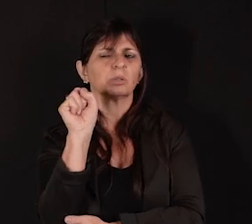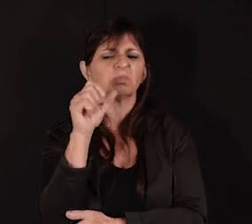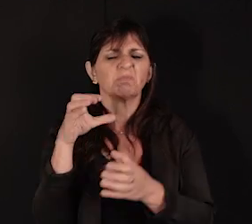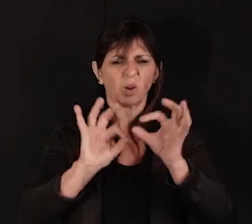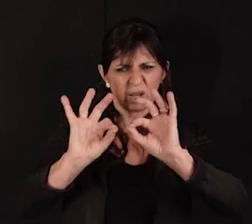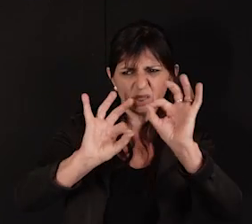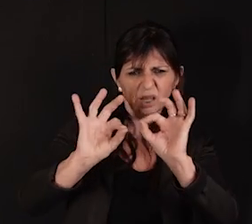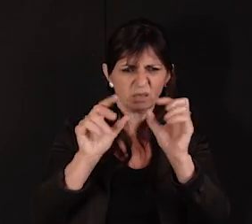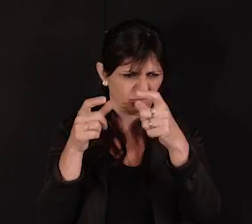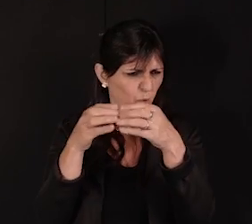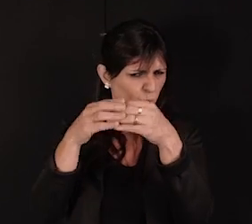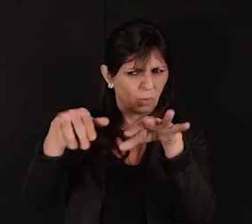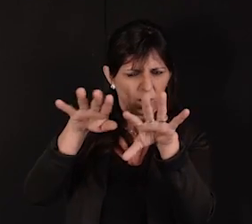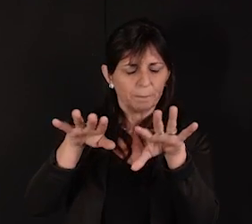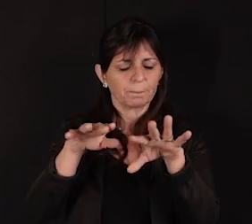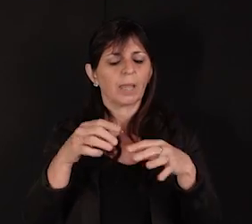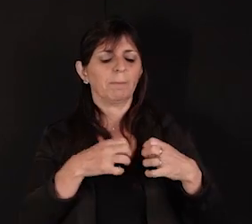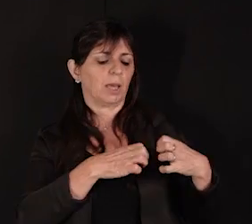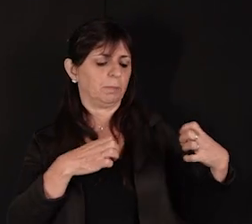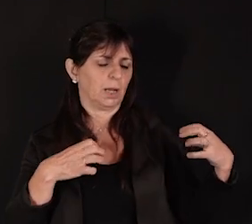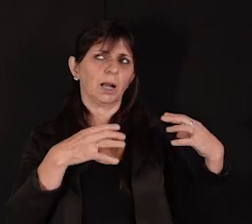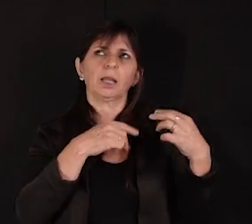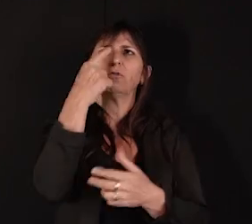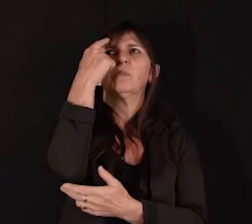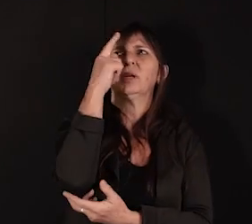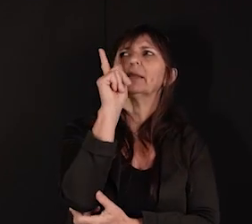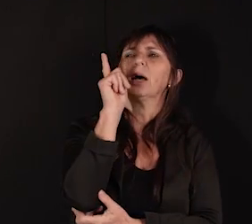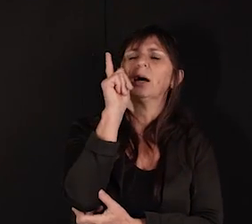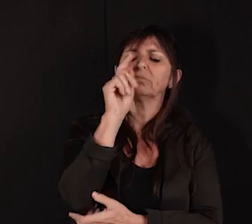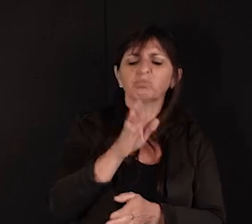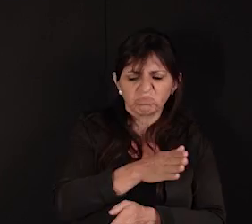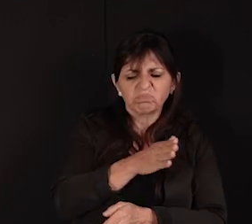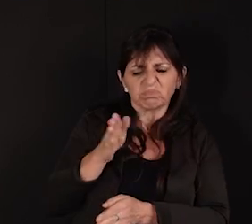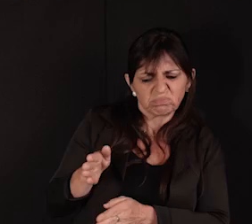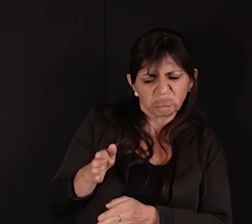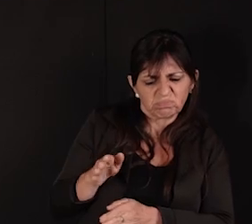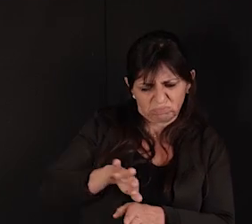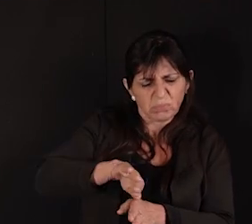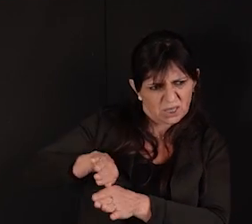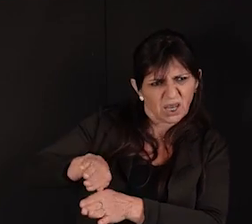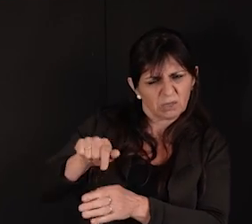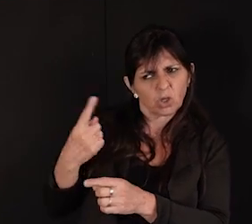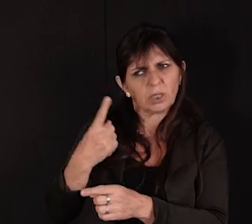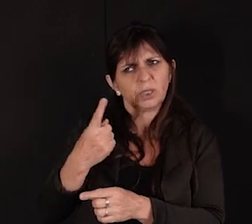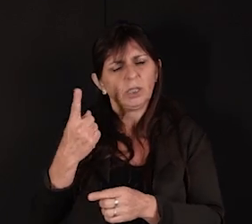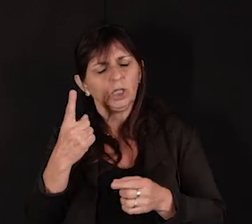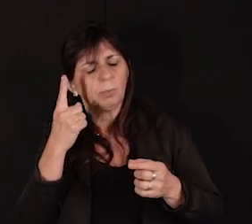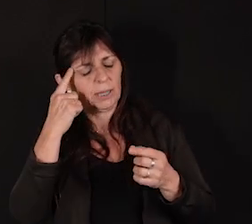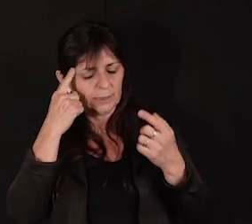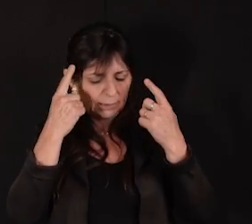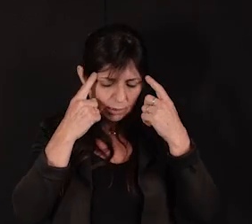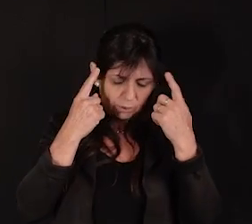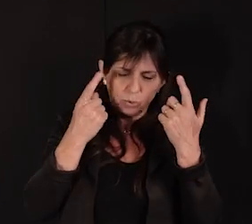disse, vou inventar uma música. E fui no cantinho do CTG e comecei nos baixos, fazendo a escala na